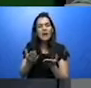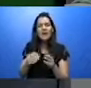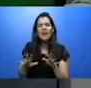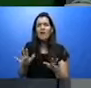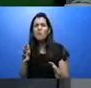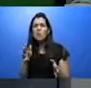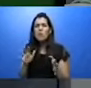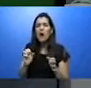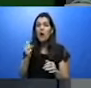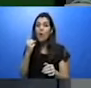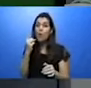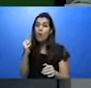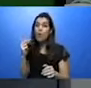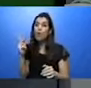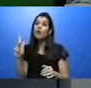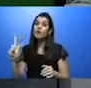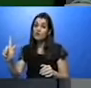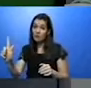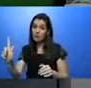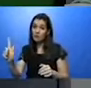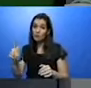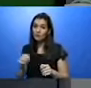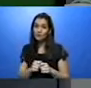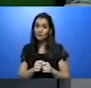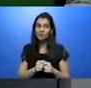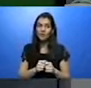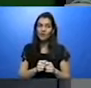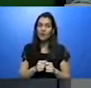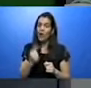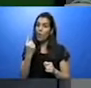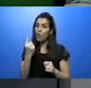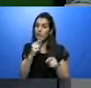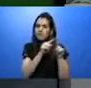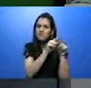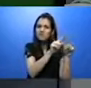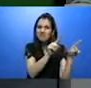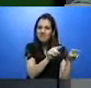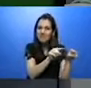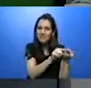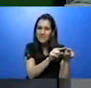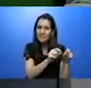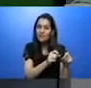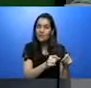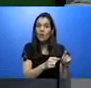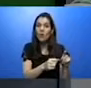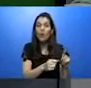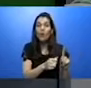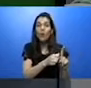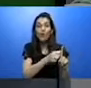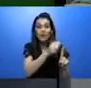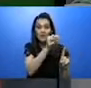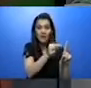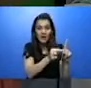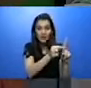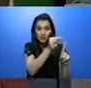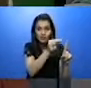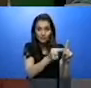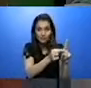1 quilograma. E que no material dourado seria representado por 1 cubinho. 1 quilograma, tudo